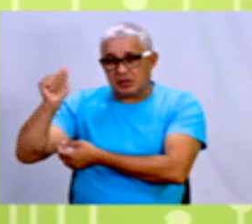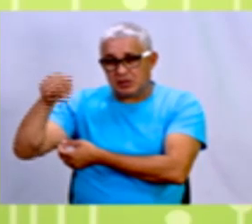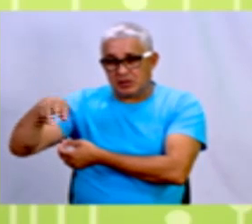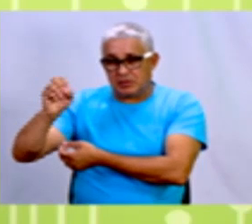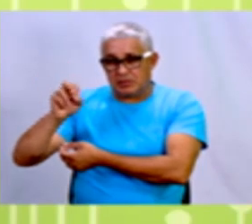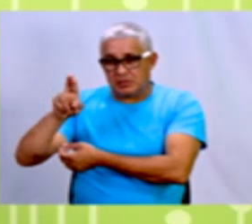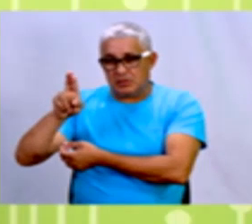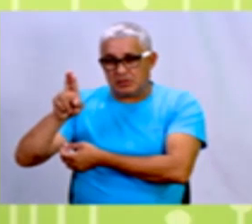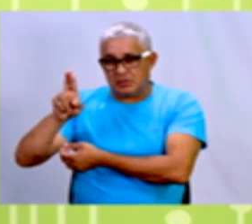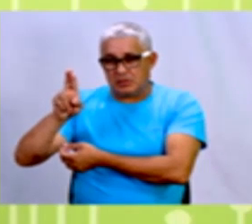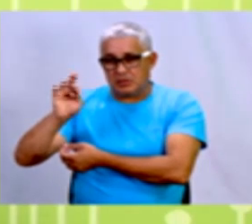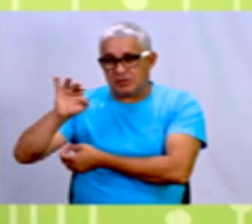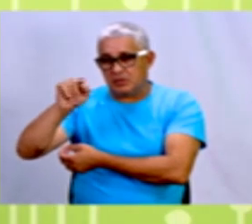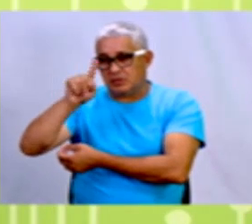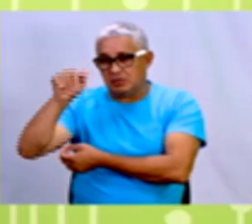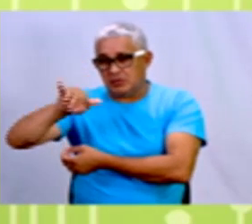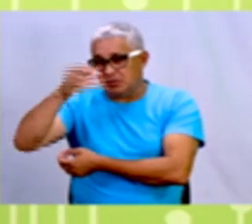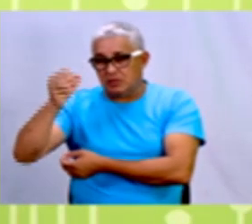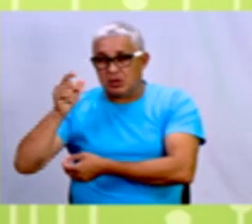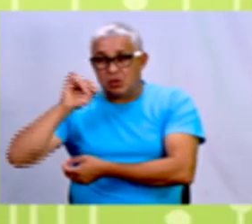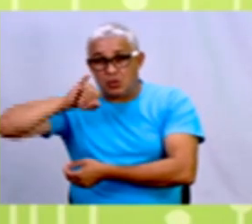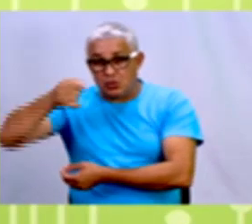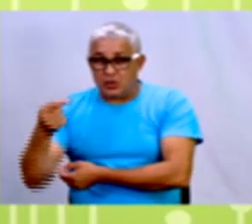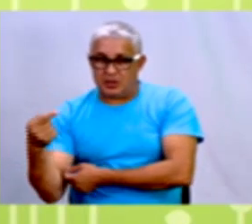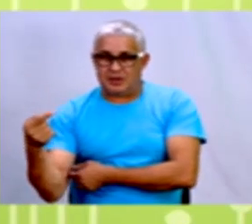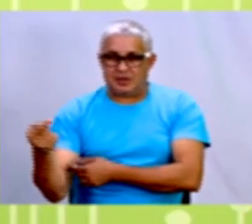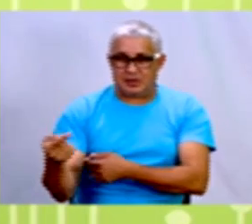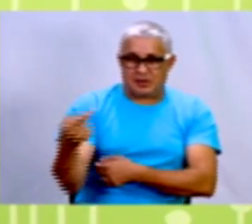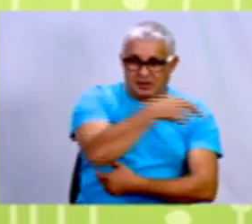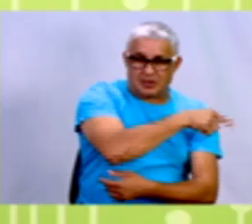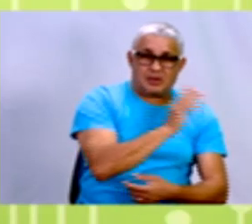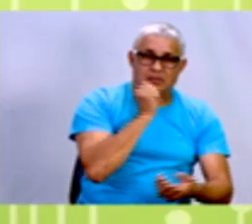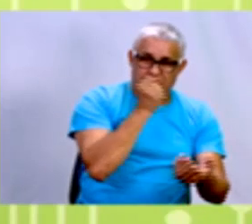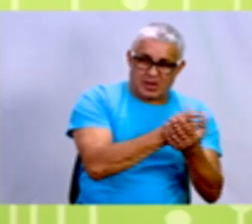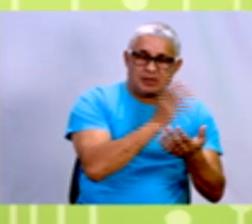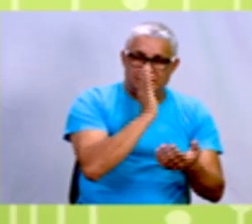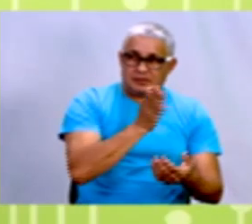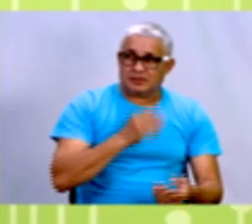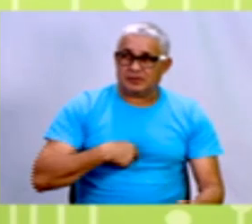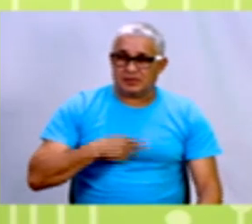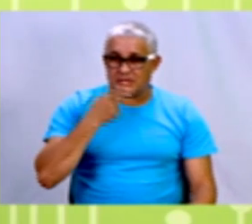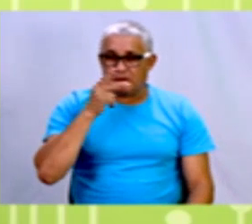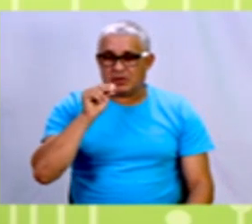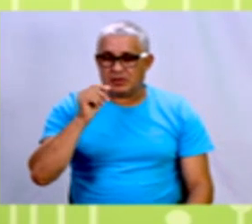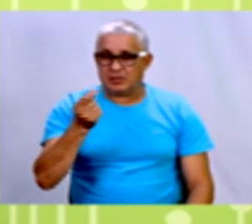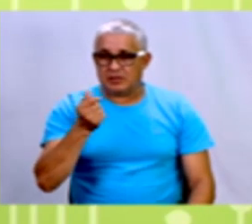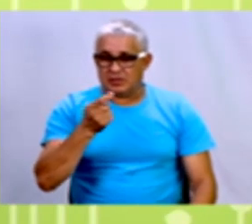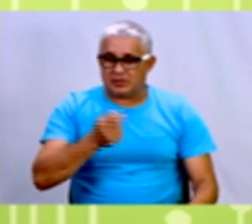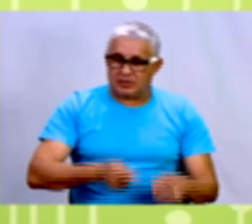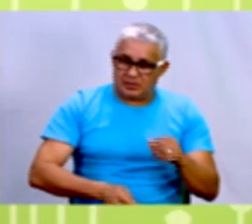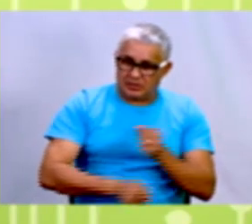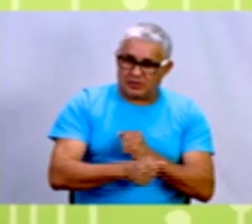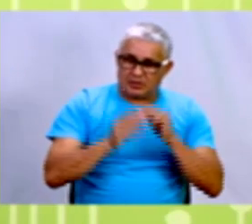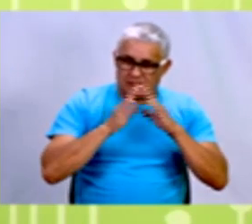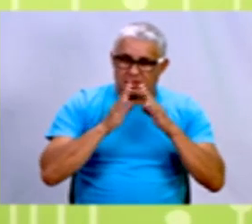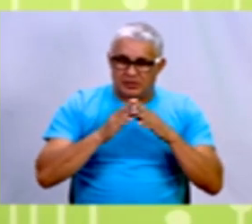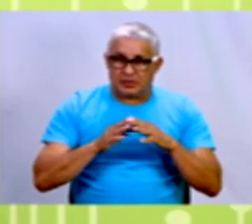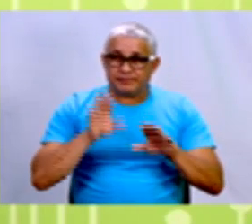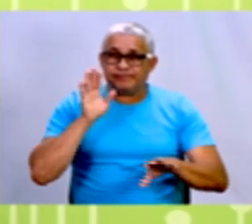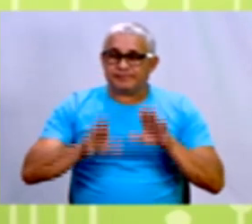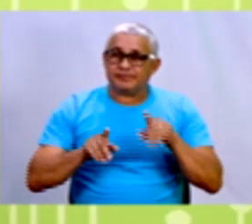está pagando mais juros, os juros você já pagou, tá? Então, quando a gente fala de financiamento de imóvel, por isso que